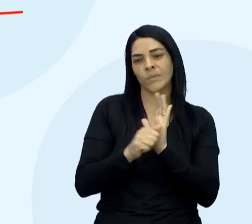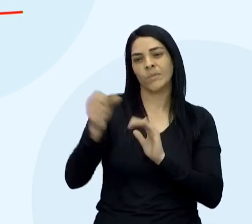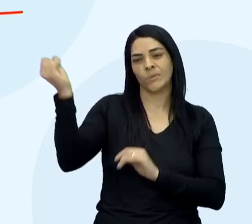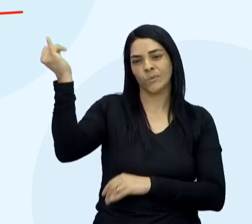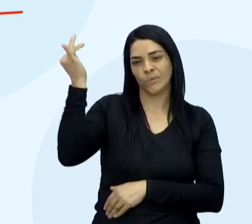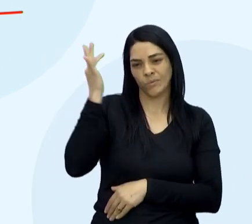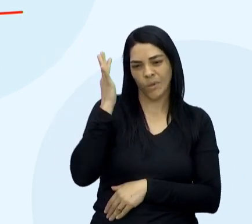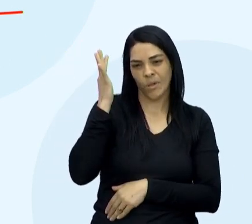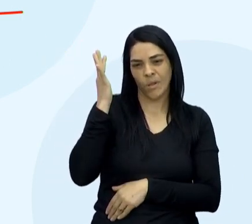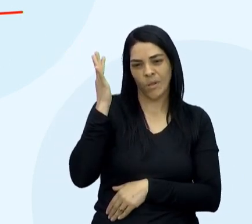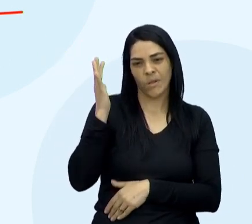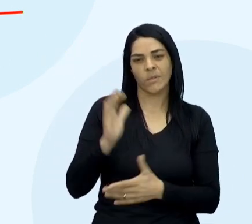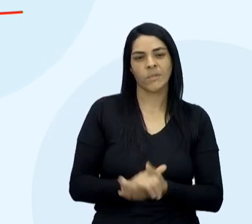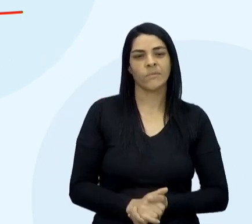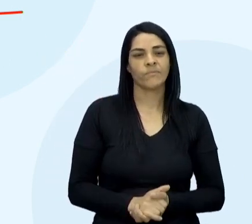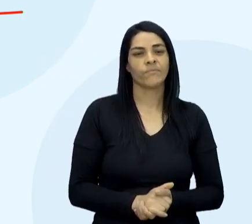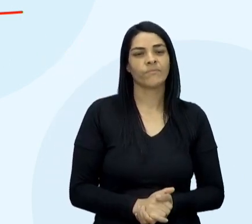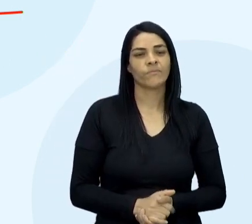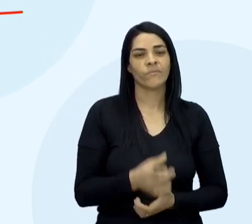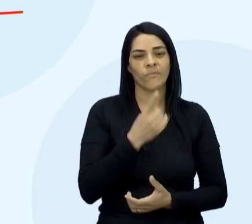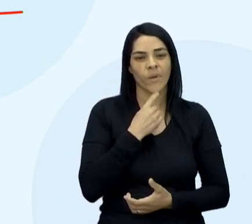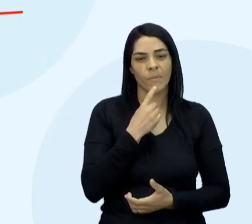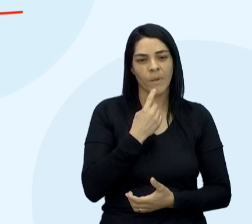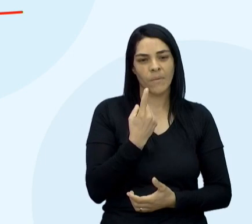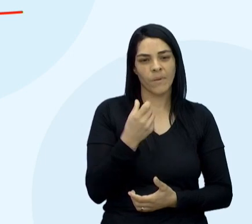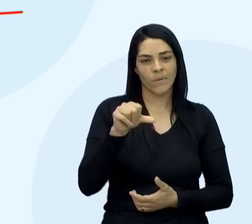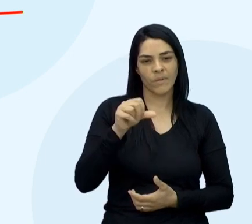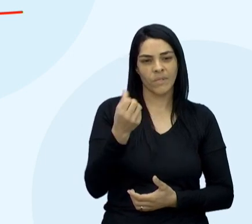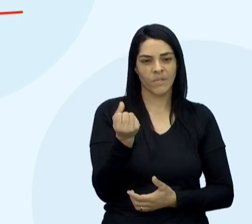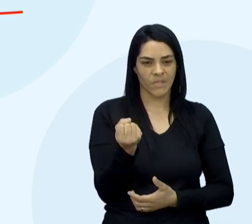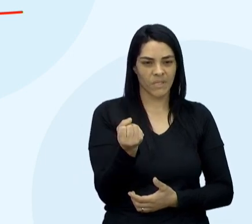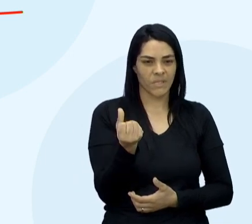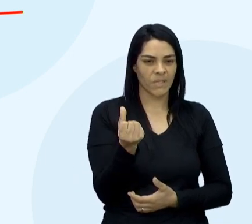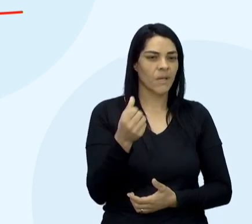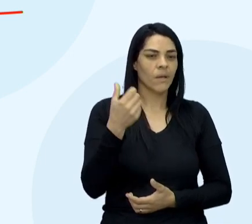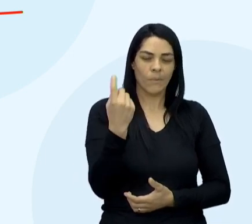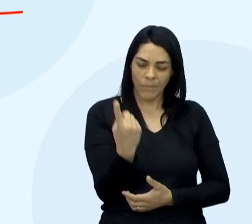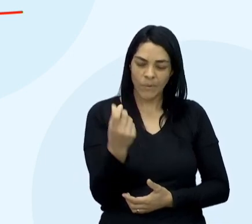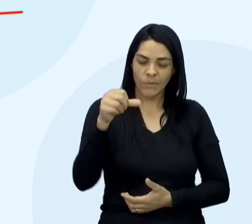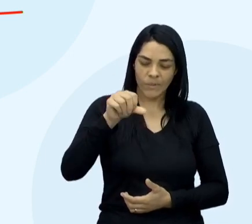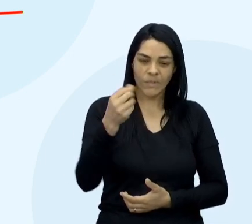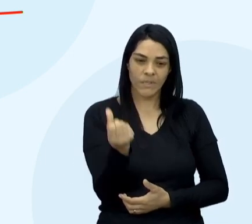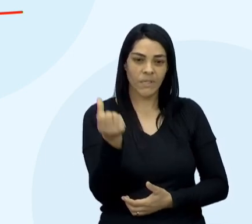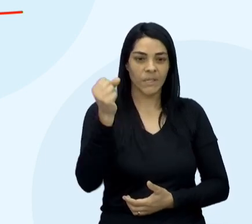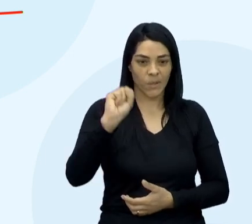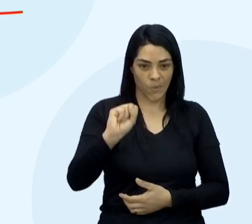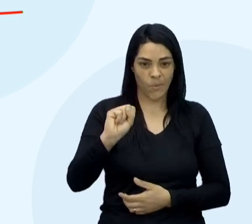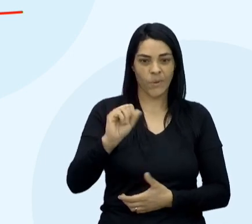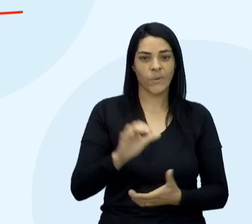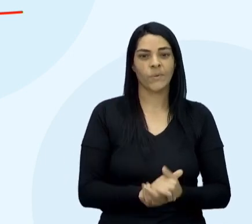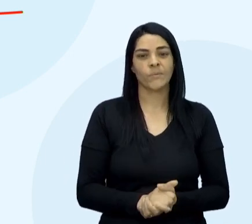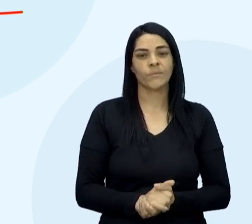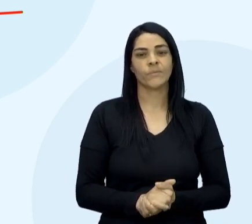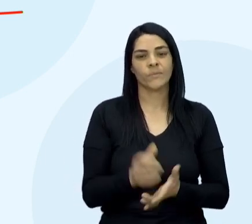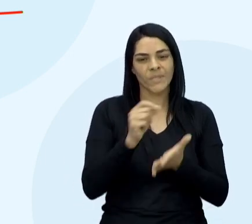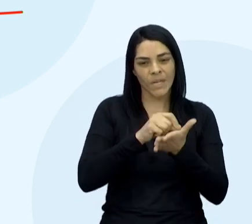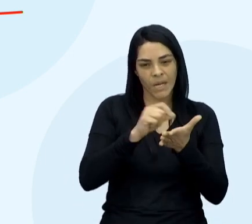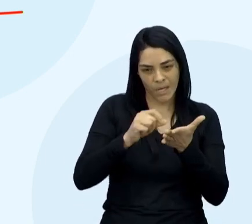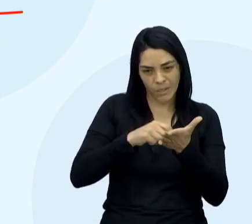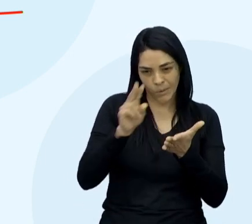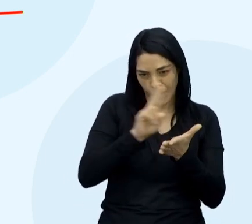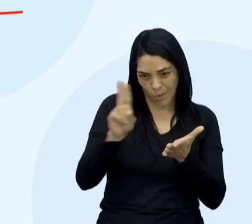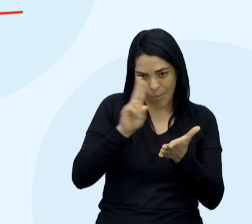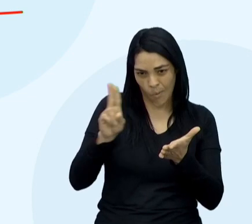Godard, e Orson Welles, anota esse nome também, e Júlio Bressani, anota também. Tá certo? Aí filmes como Matou a Família e